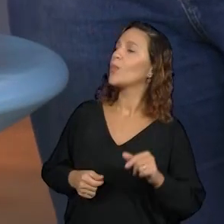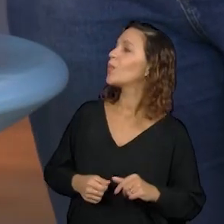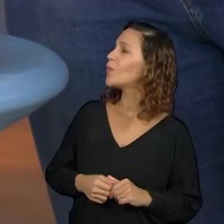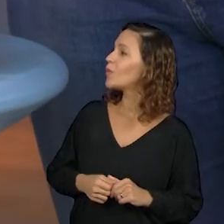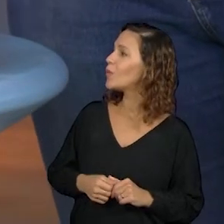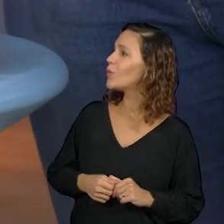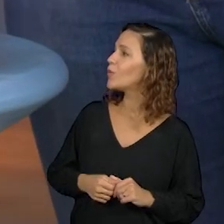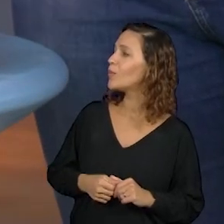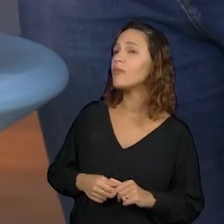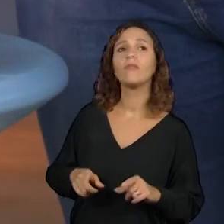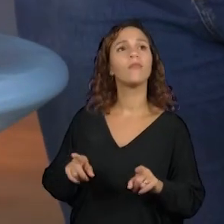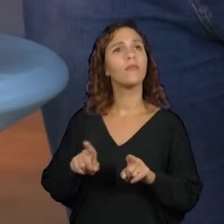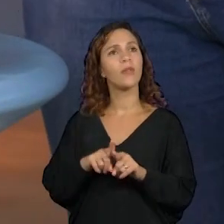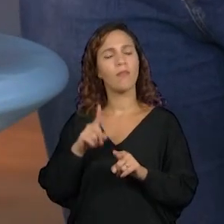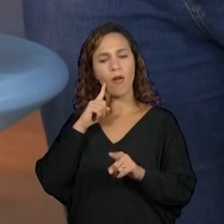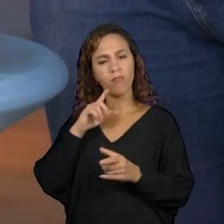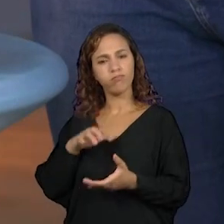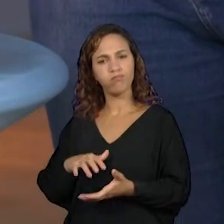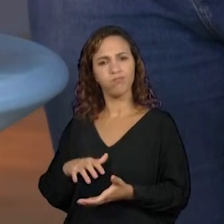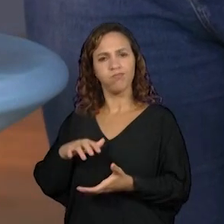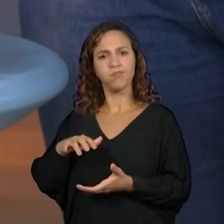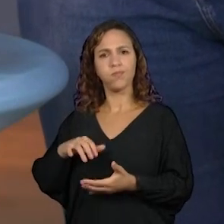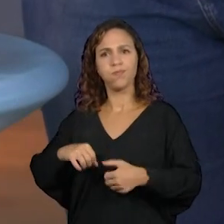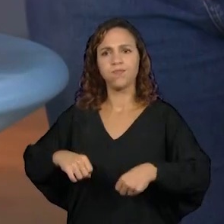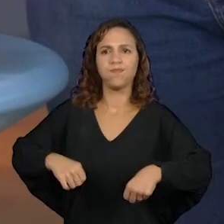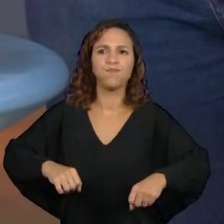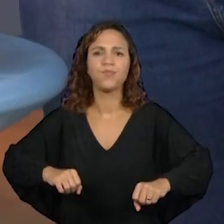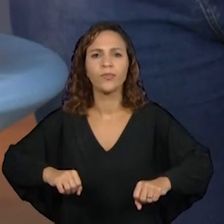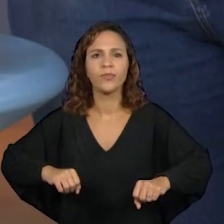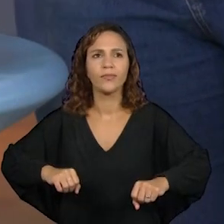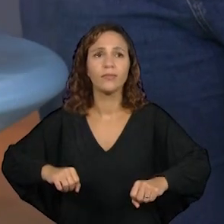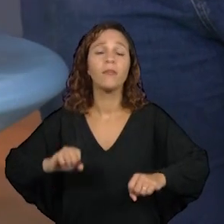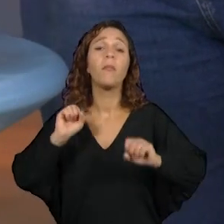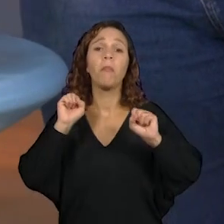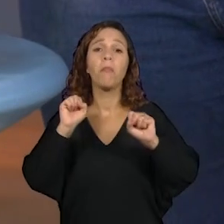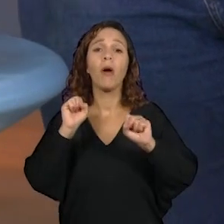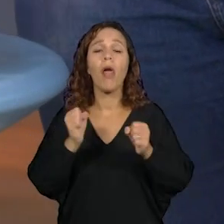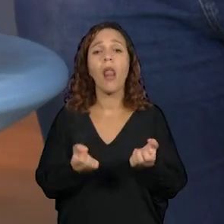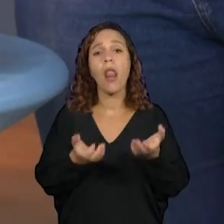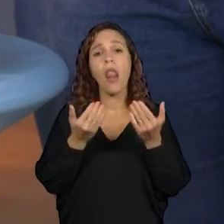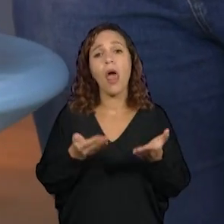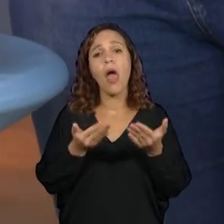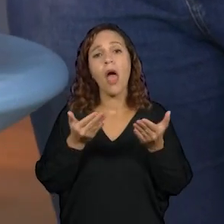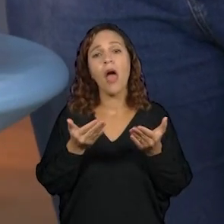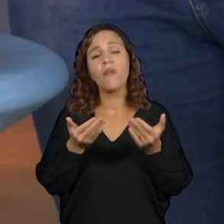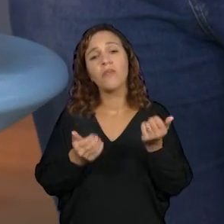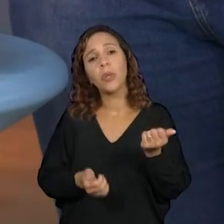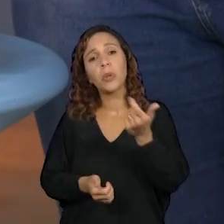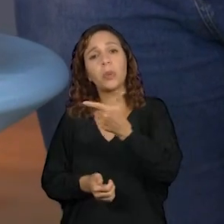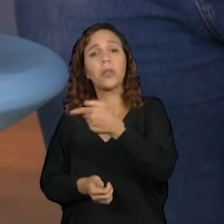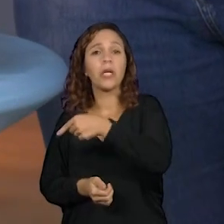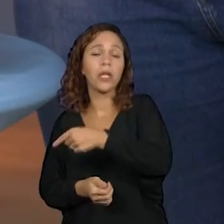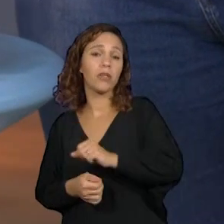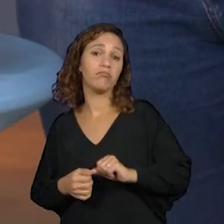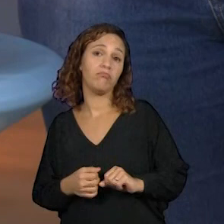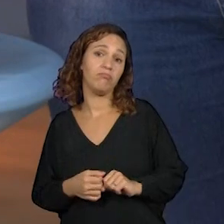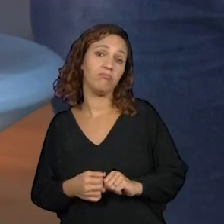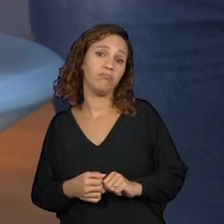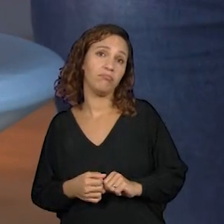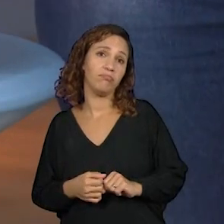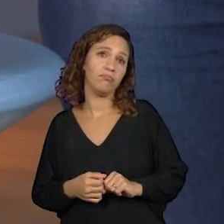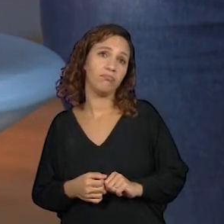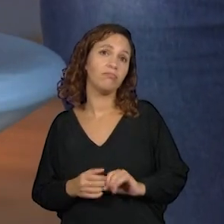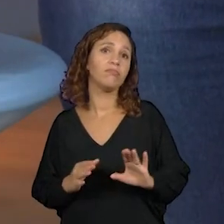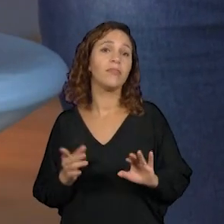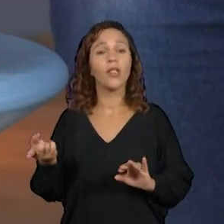ele tem um tamanho maior mas quando você que ele pesa em menos um pãozinho aqui que é menor sem raça definida